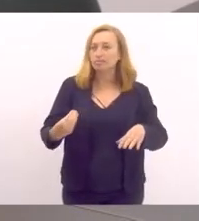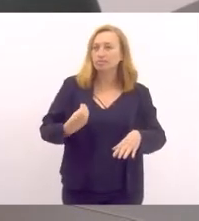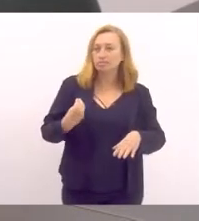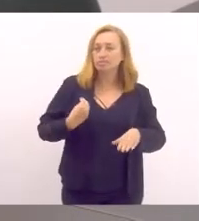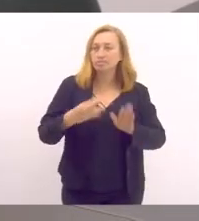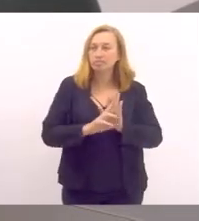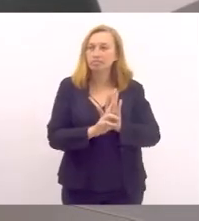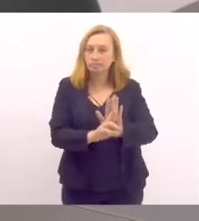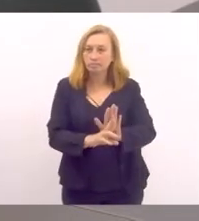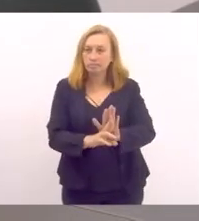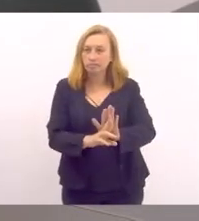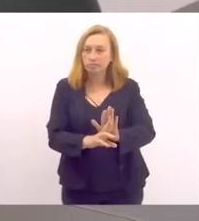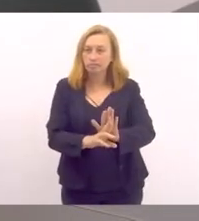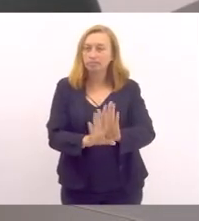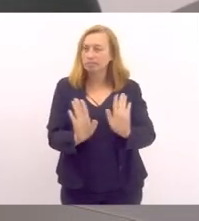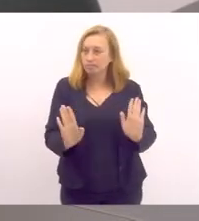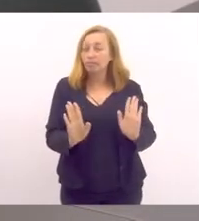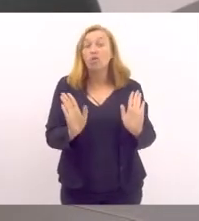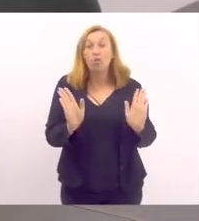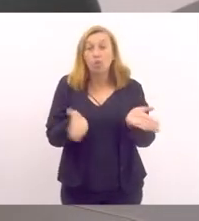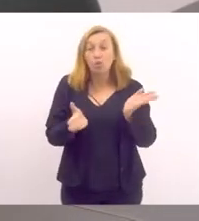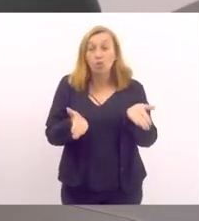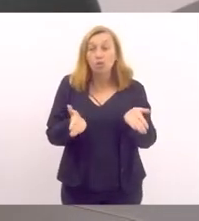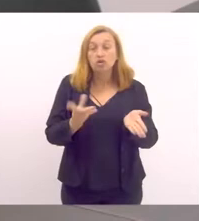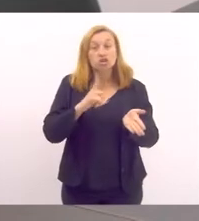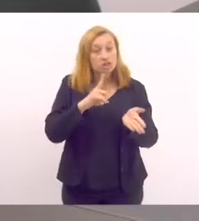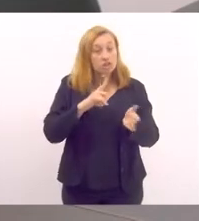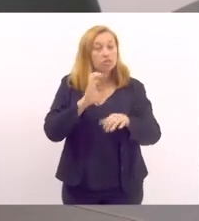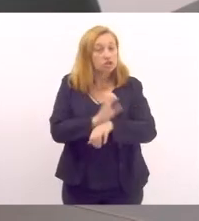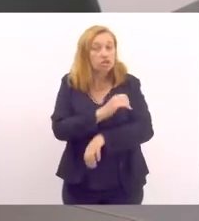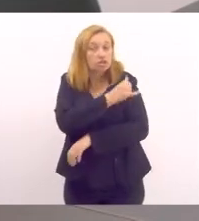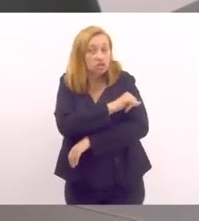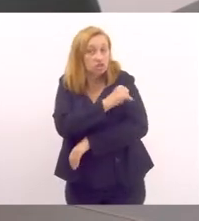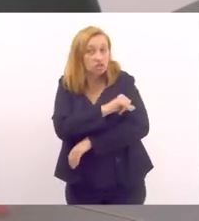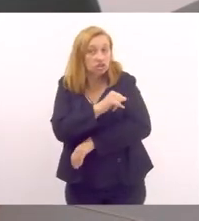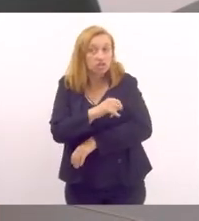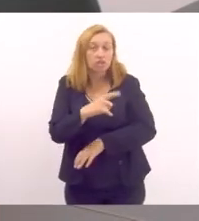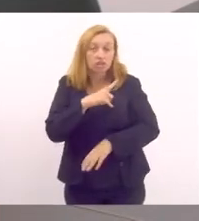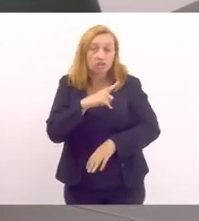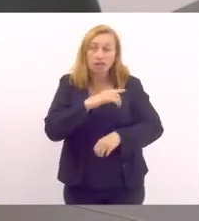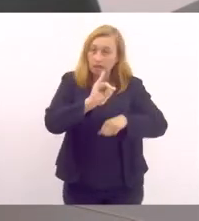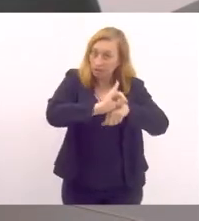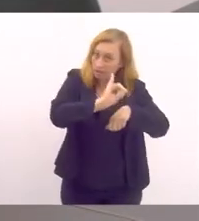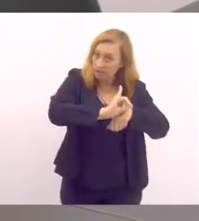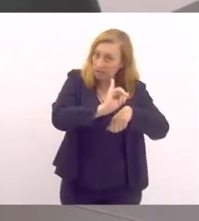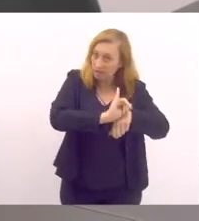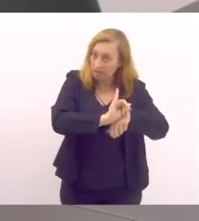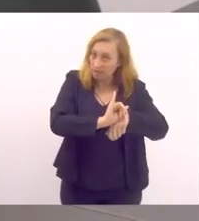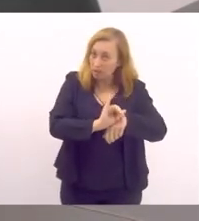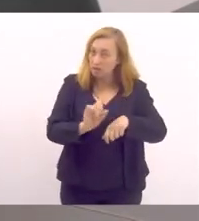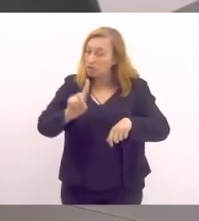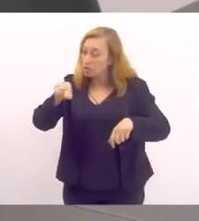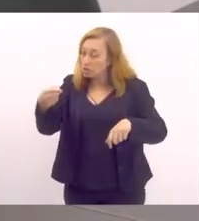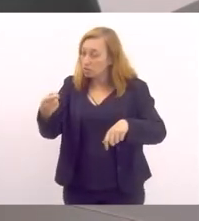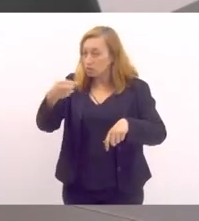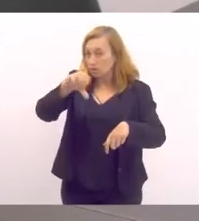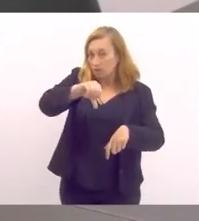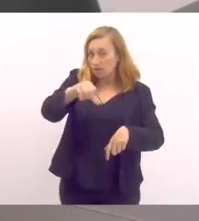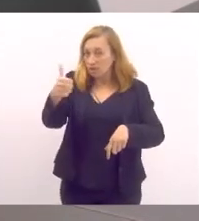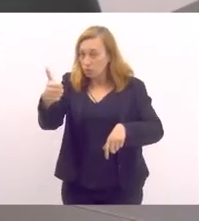representado e o interior era o interior. Hoje a gente tem um estado do Rio de Janeiro que contempla a capital e que contempla os outros 91